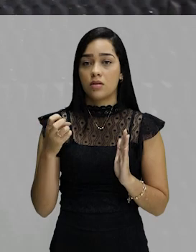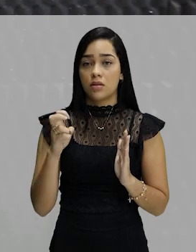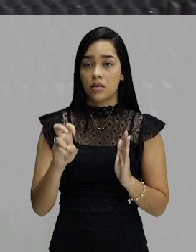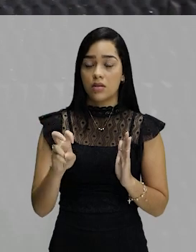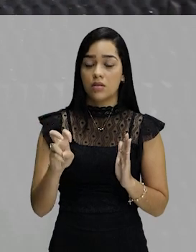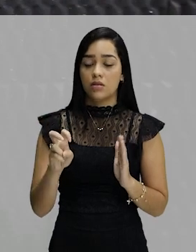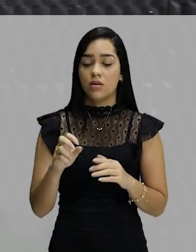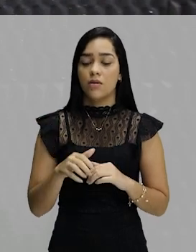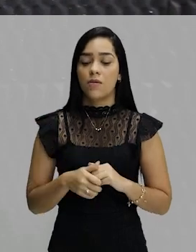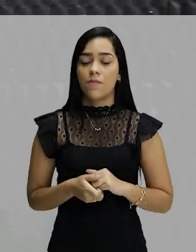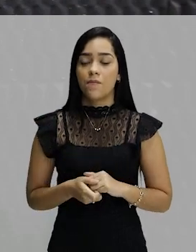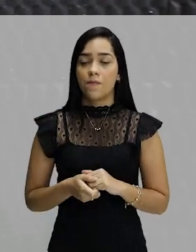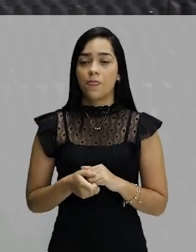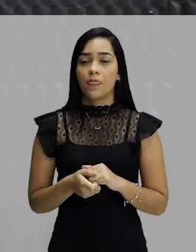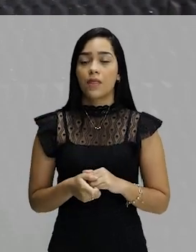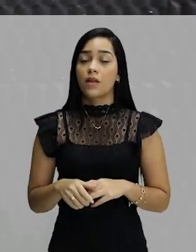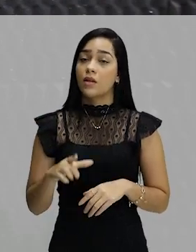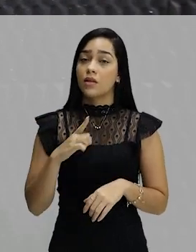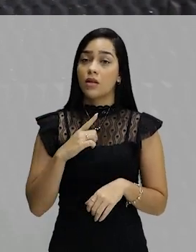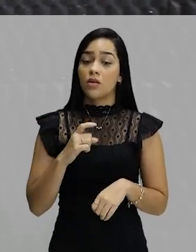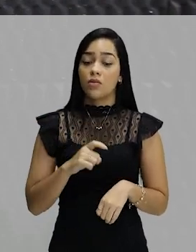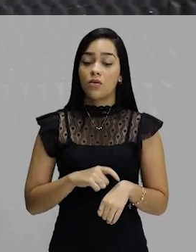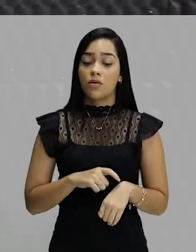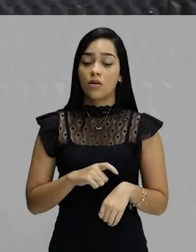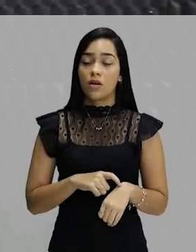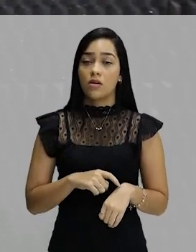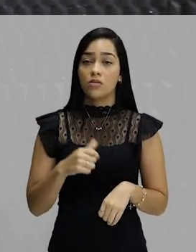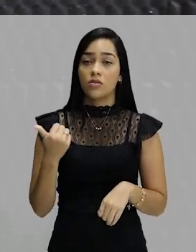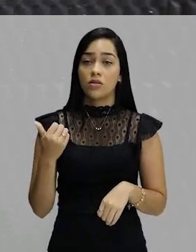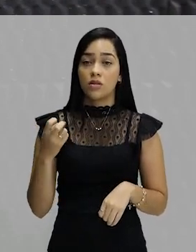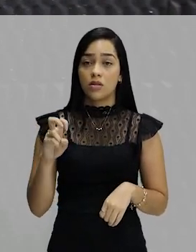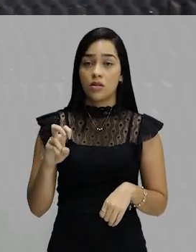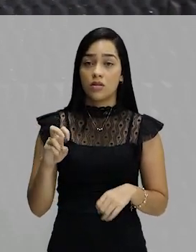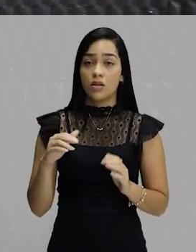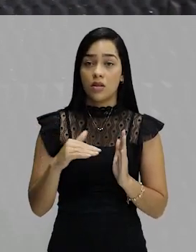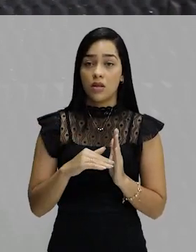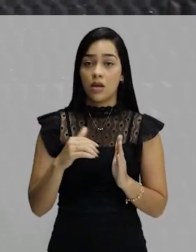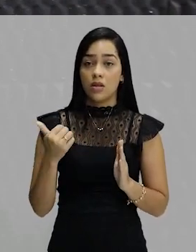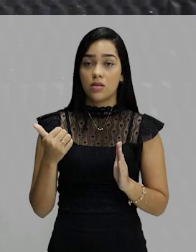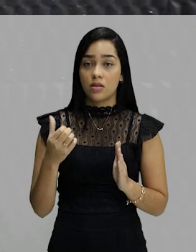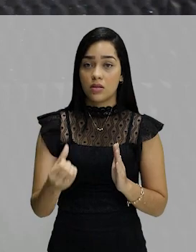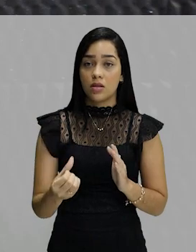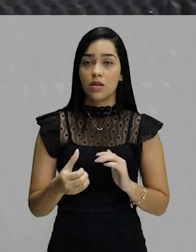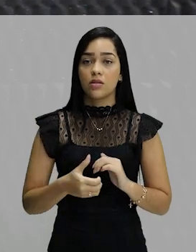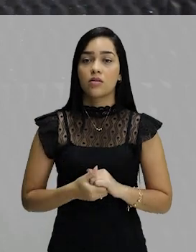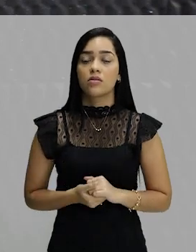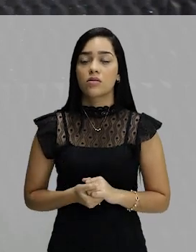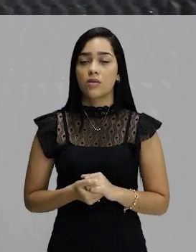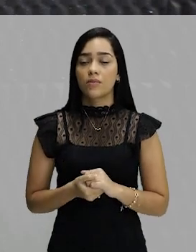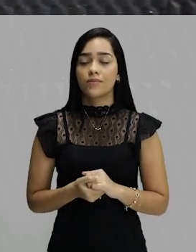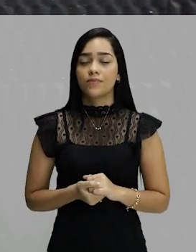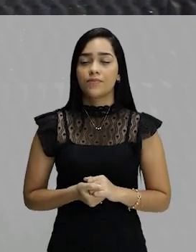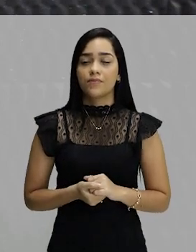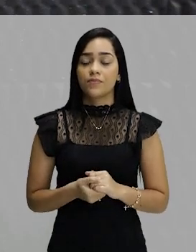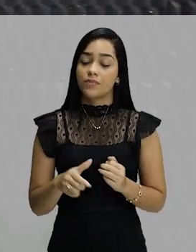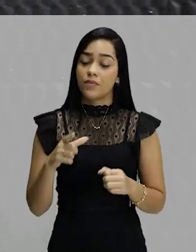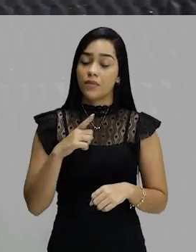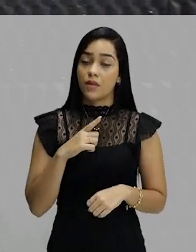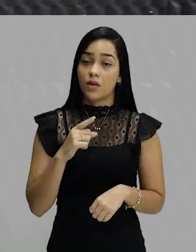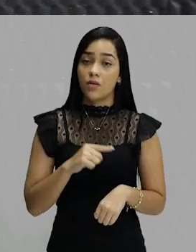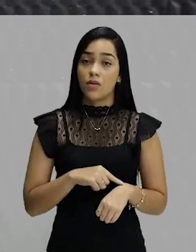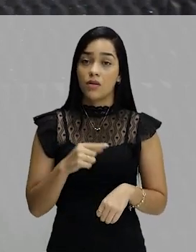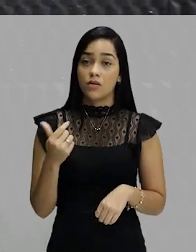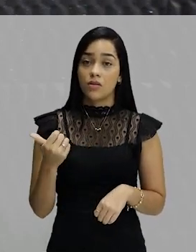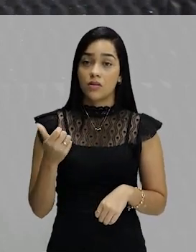às 15 horas, você tem o horário de 15 horas às 16 horas, você tem o horário